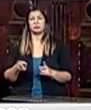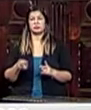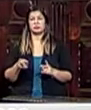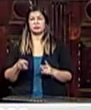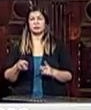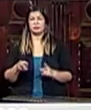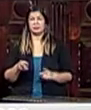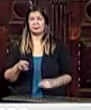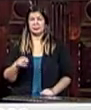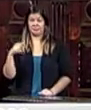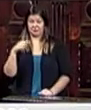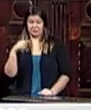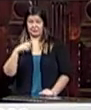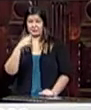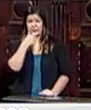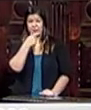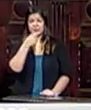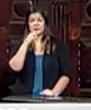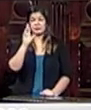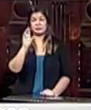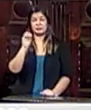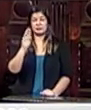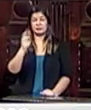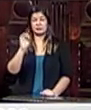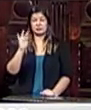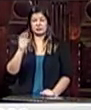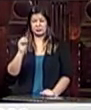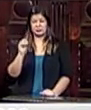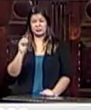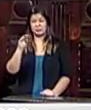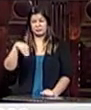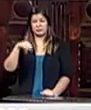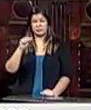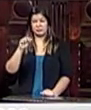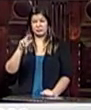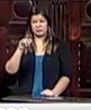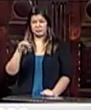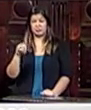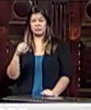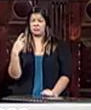sabedor o senhor Roberto Marinho, de que as concessões da Globo